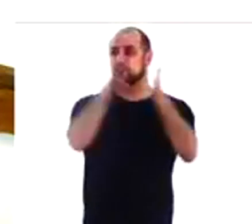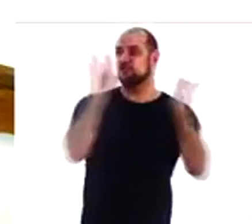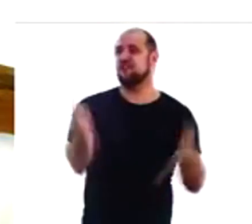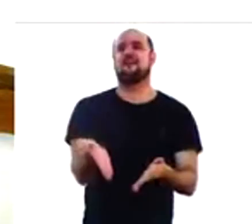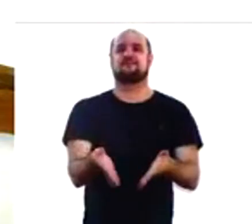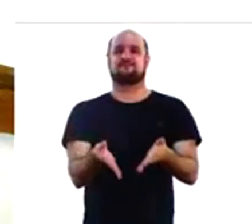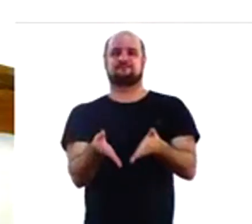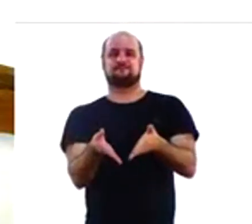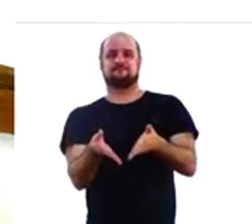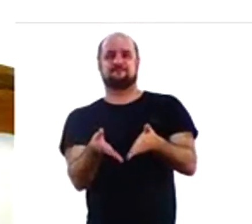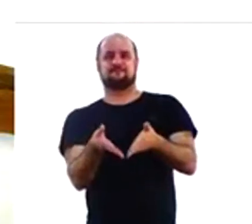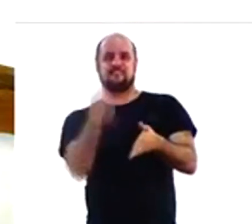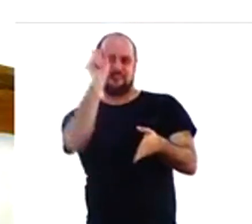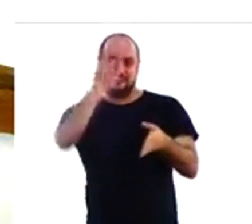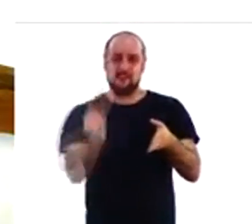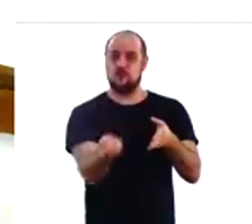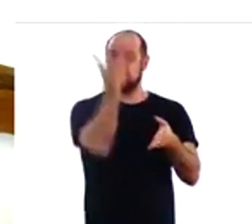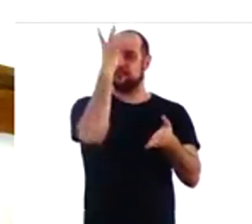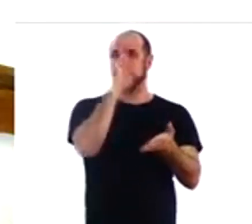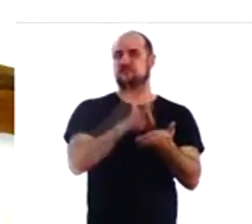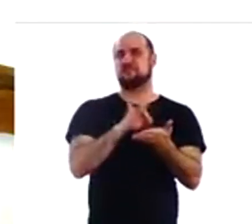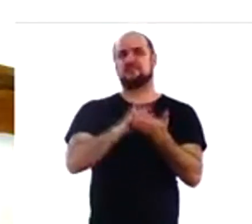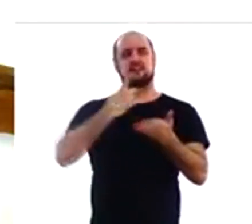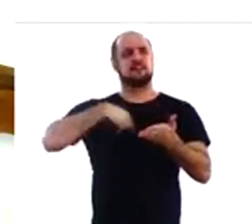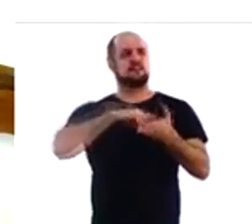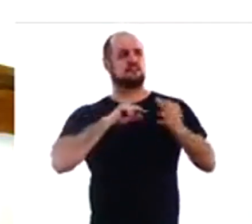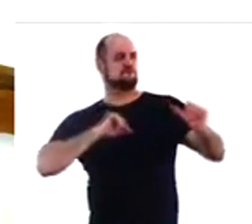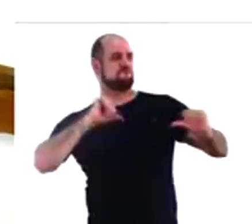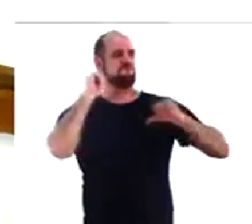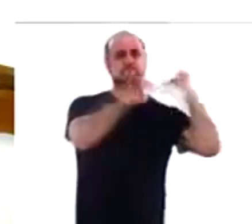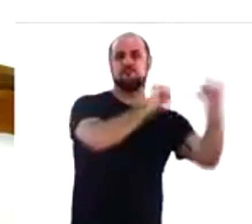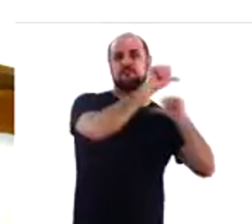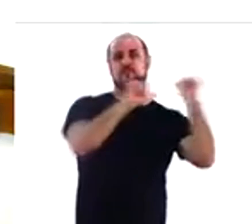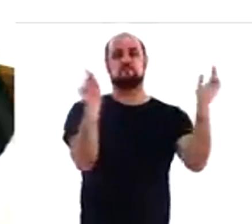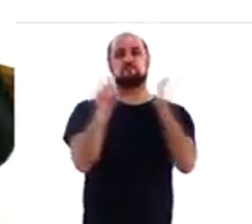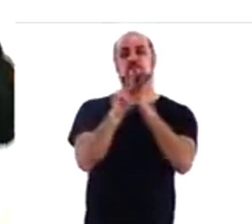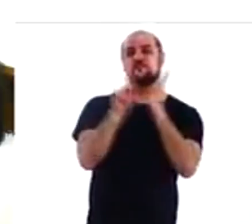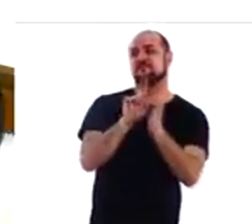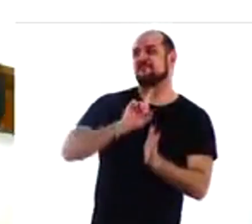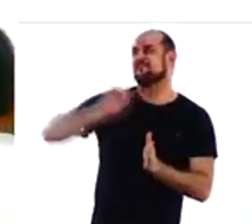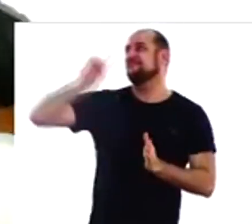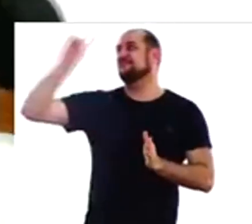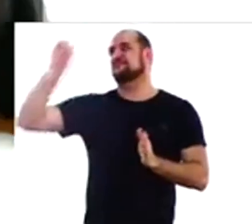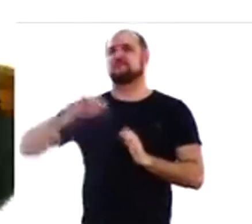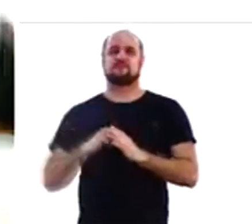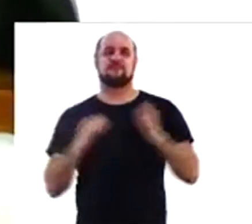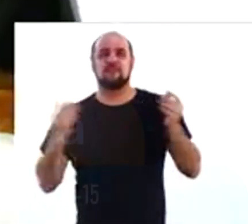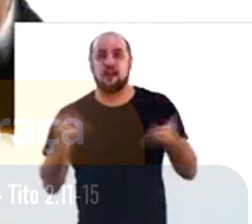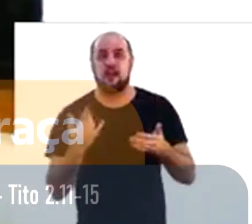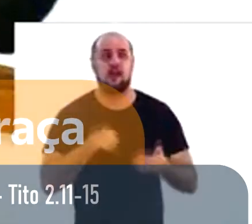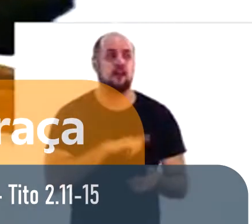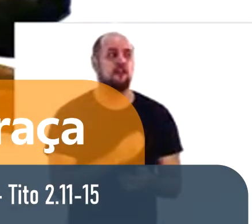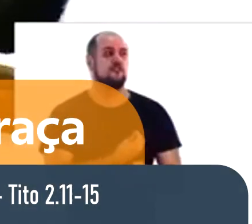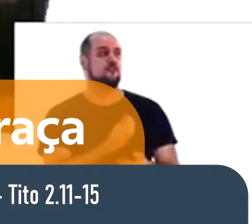chegou como fato real. Nós fomos tornados propriedades de Deus, e então agora nós vivemos